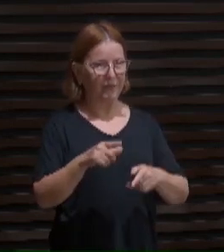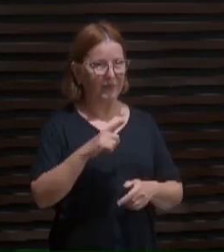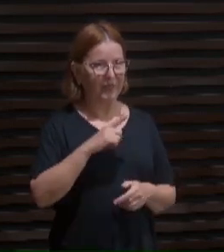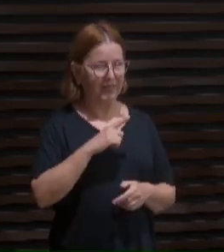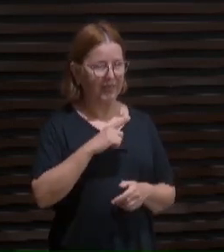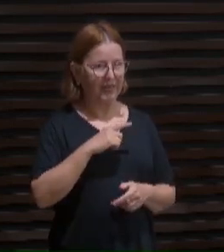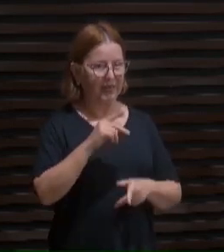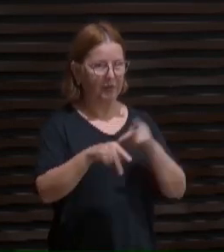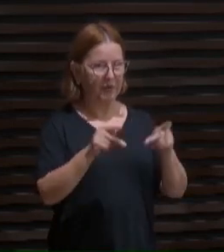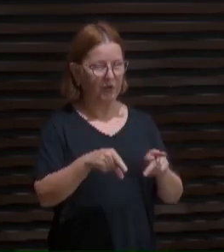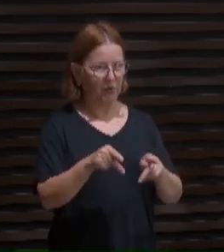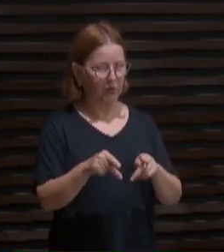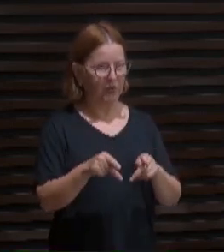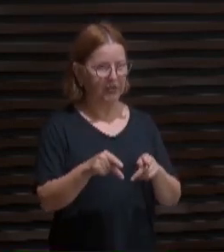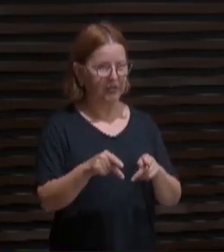penetram